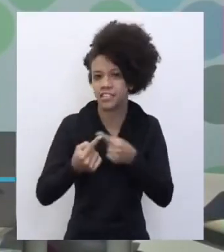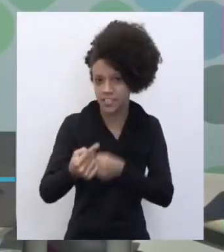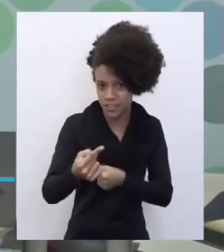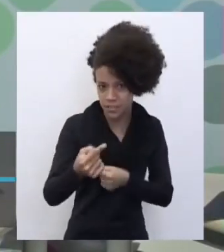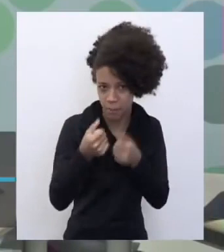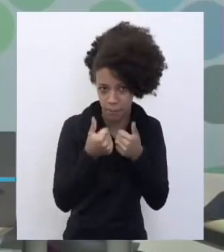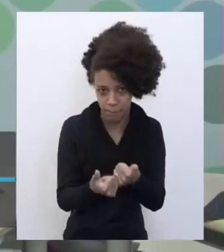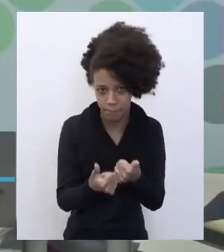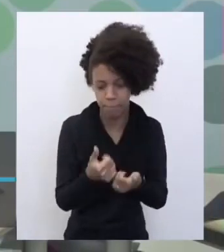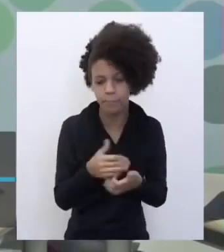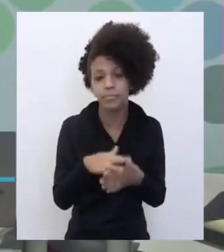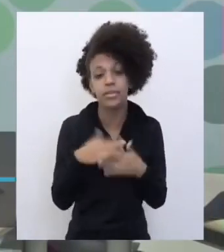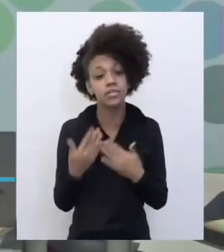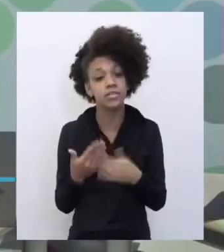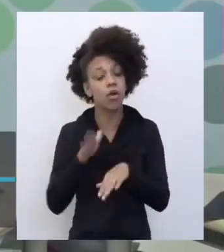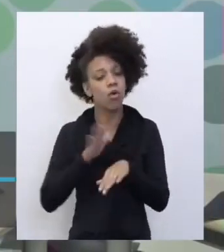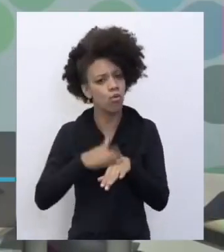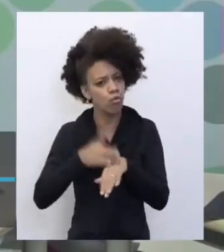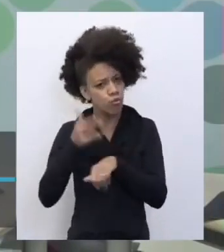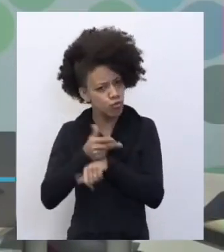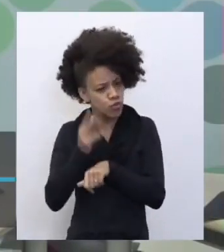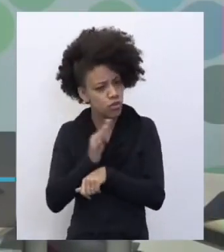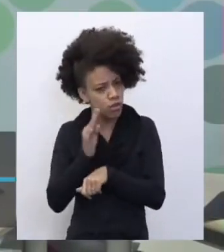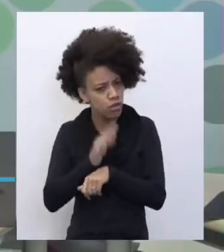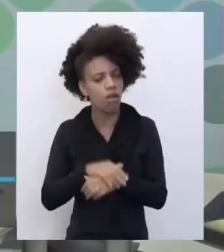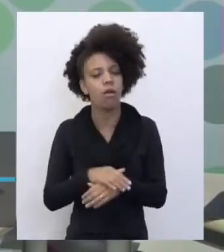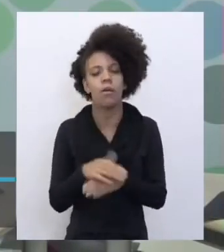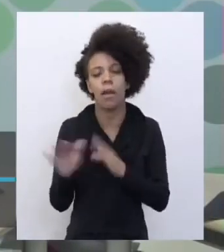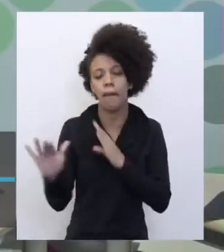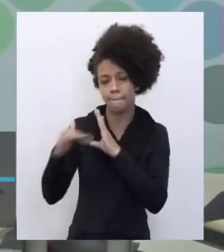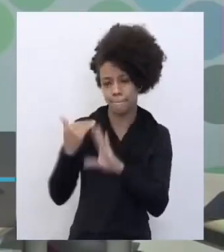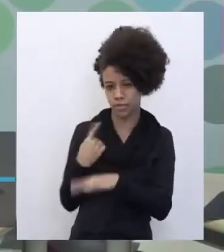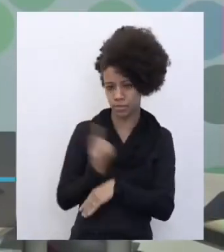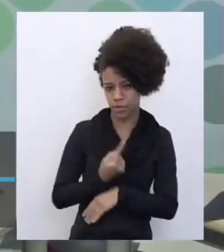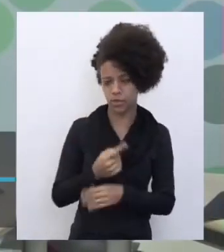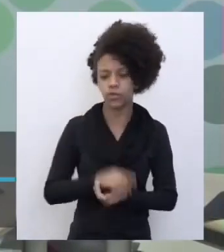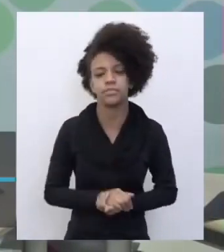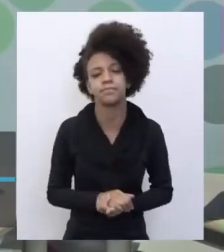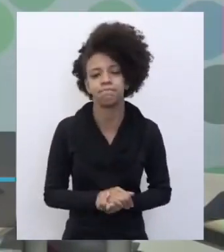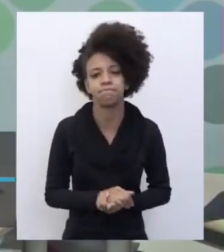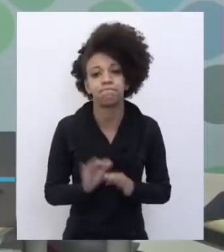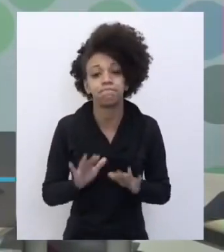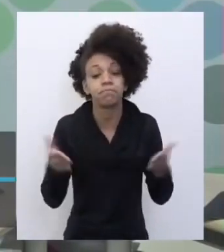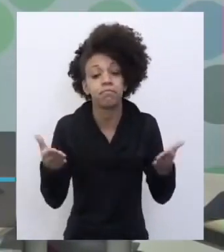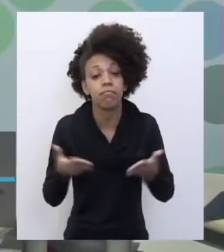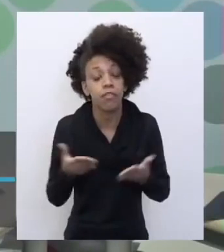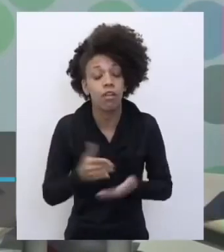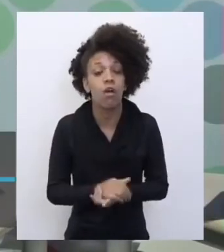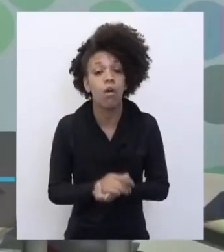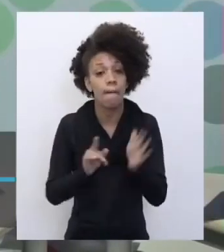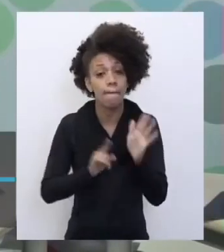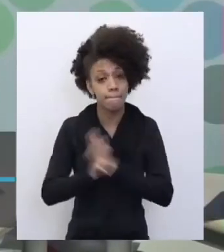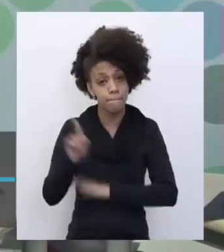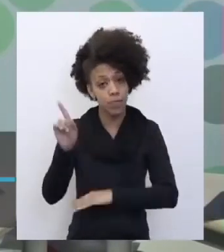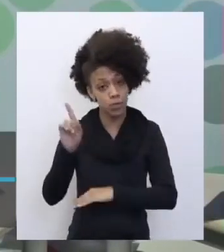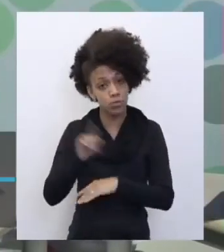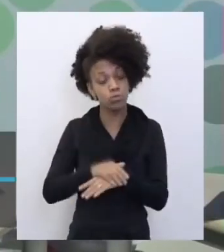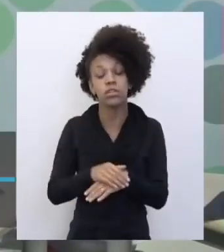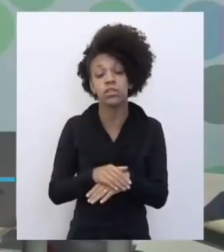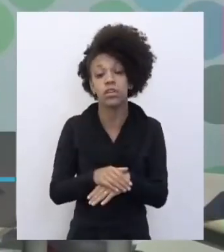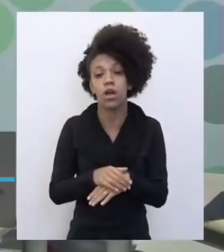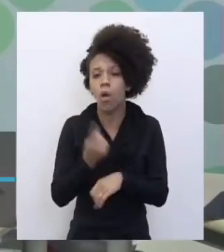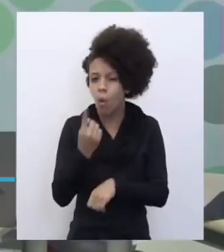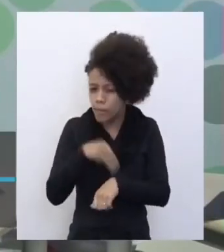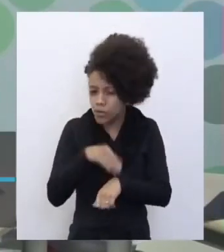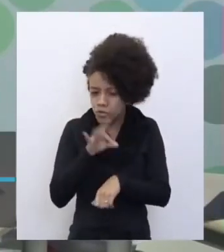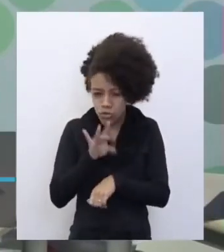turma? Então, faz um videozinho bem legal, alguns exercícios e manda aqui pra gente. E agora, nós temos uma interação pelo chat, mas é um